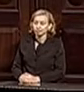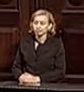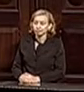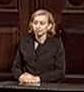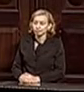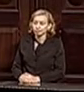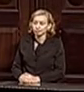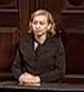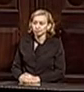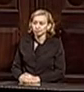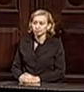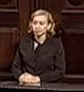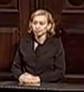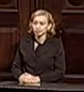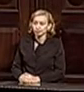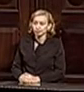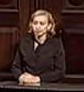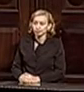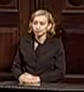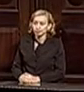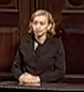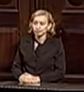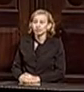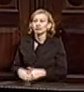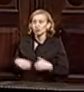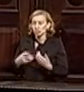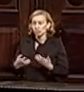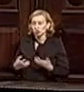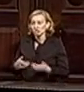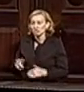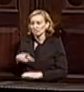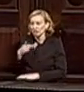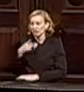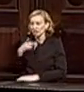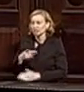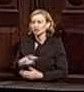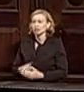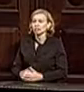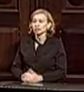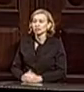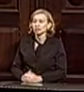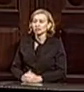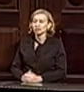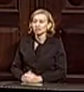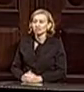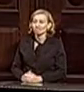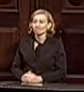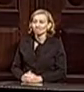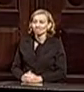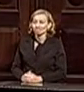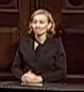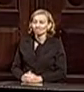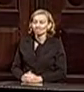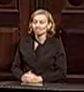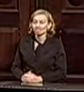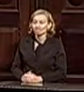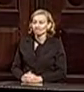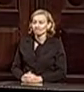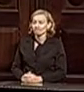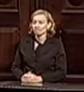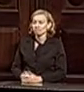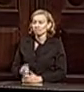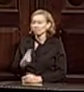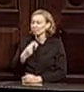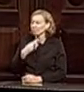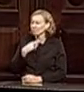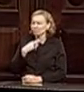Feito esse preâmbulo, eu gostaria de colocar que não é possível que